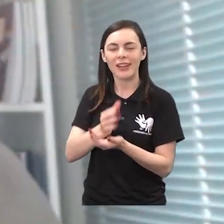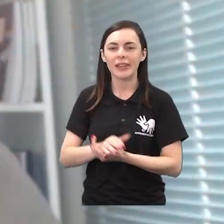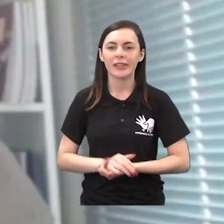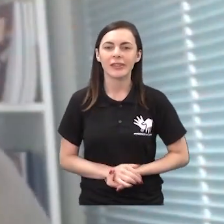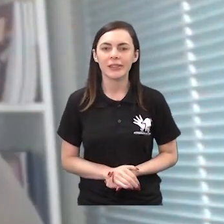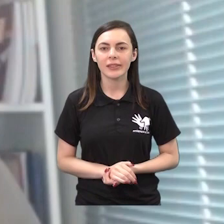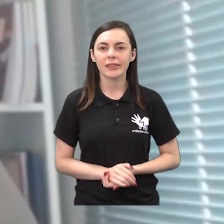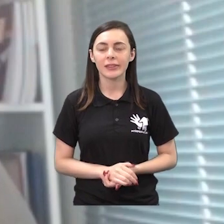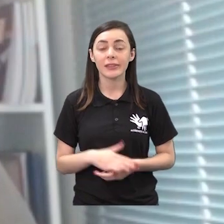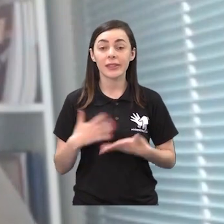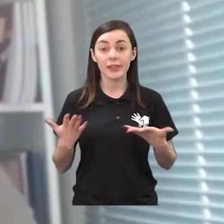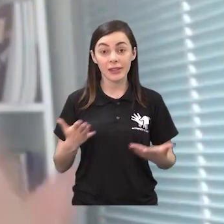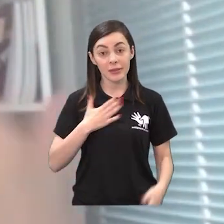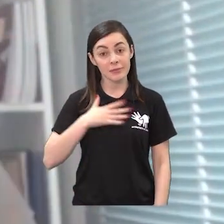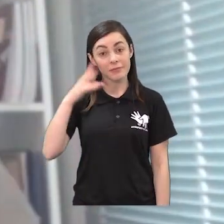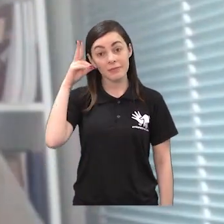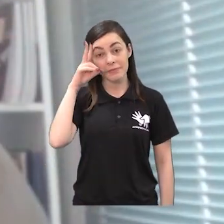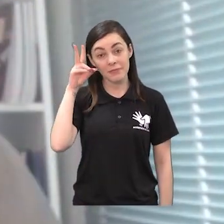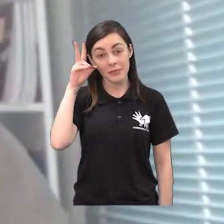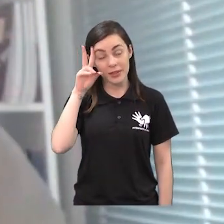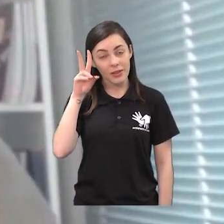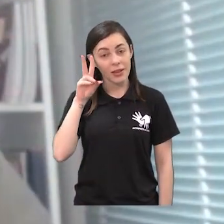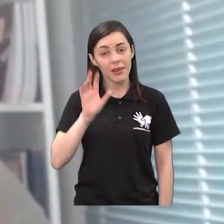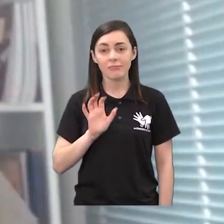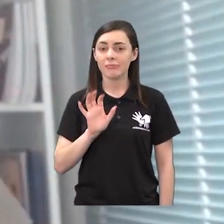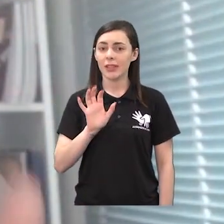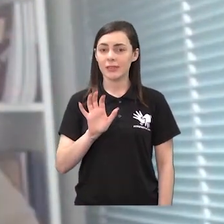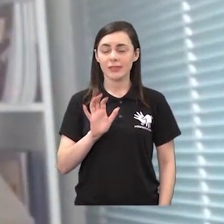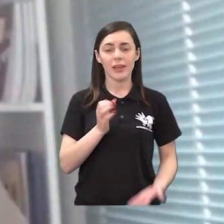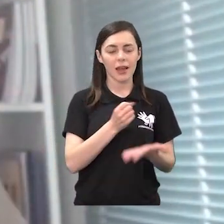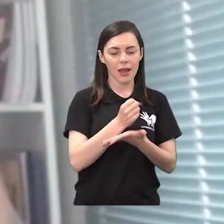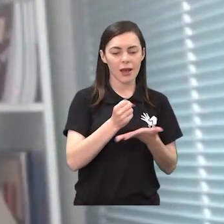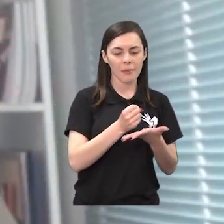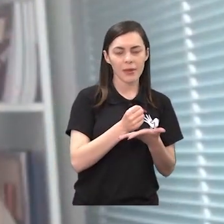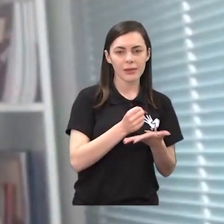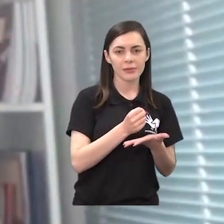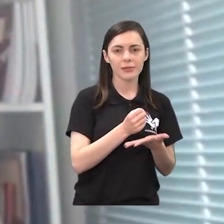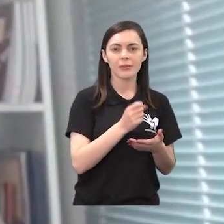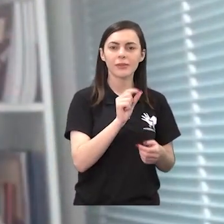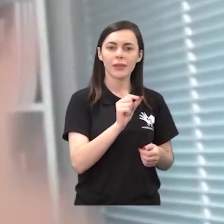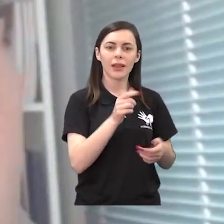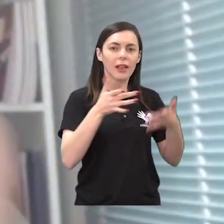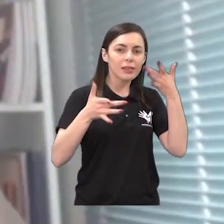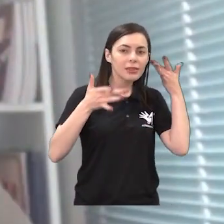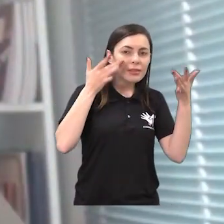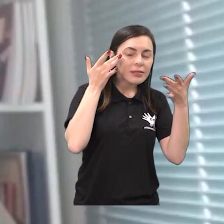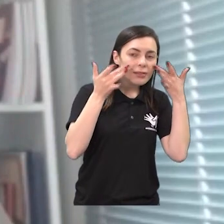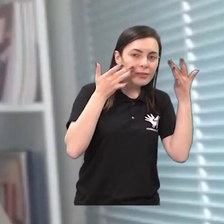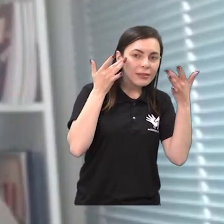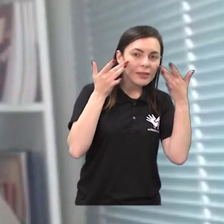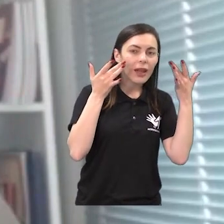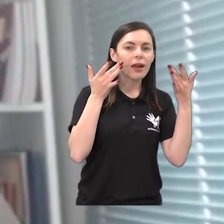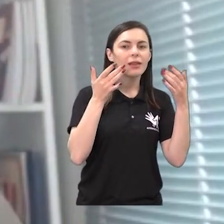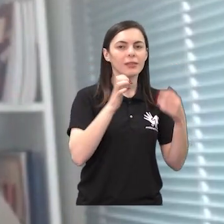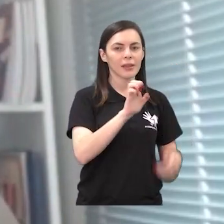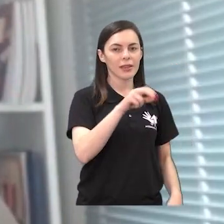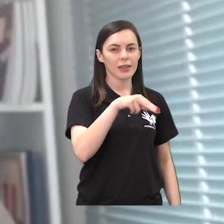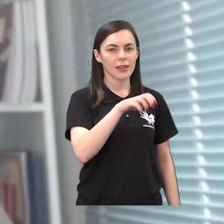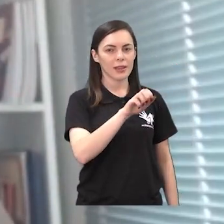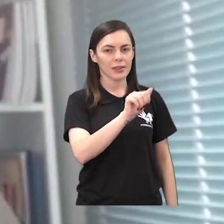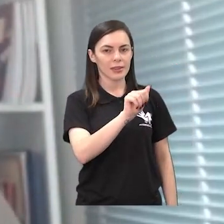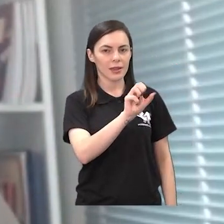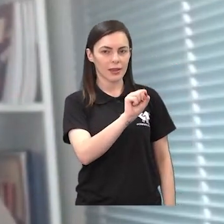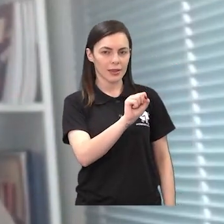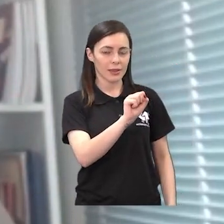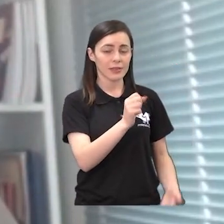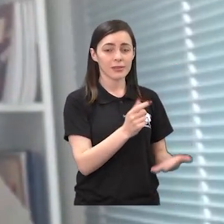arte. Então, a minha história é baseada na primeira cena da peça teatral que o